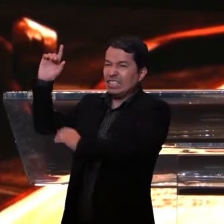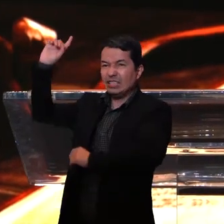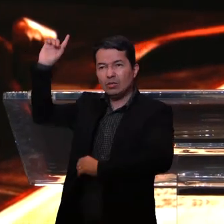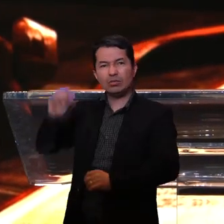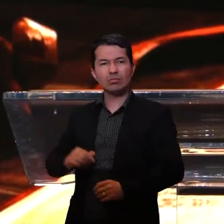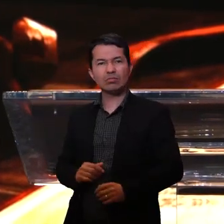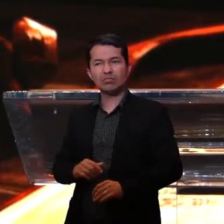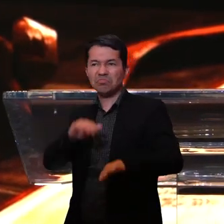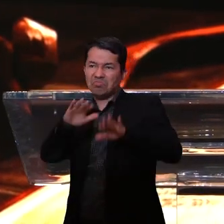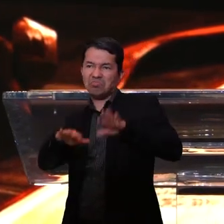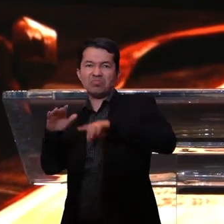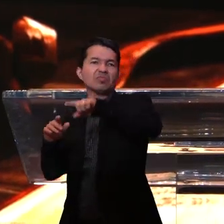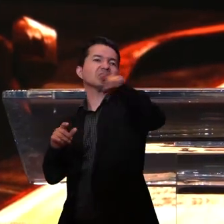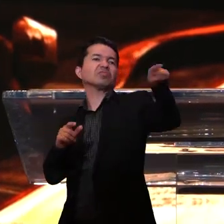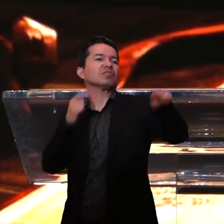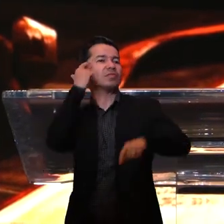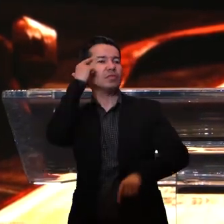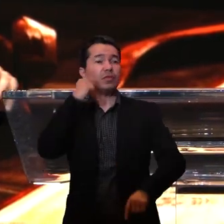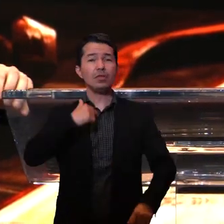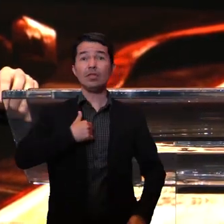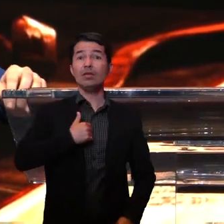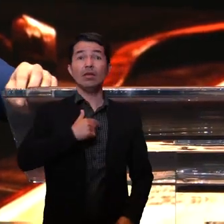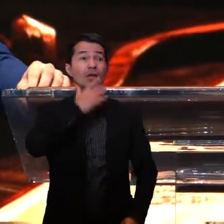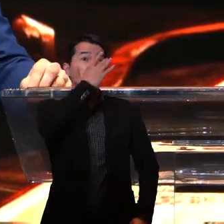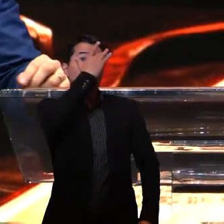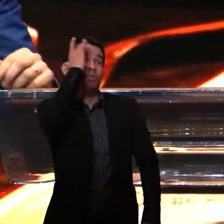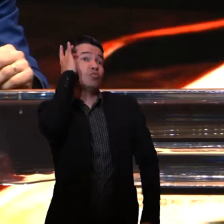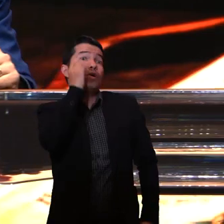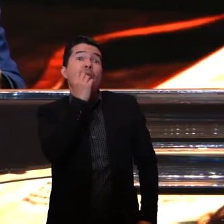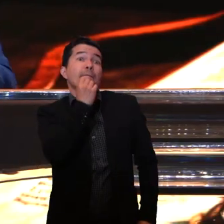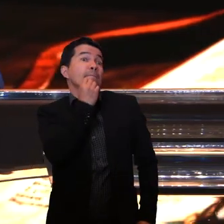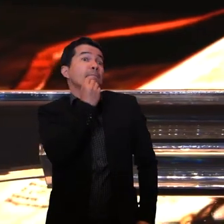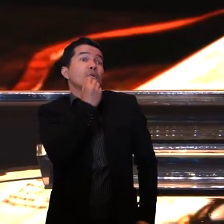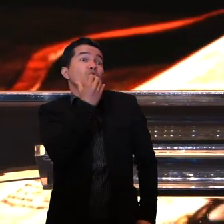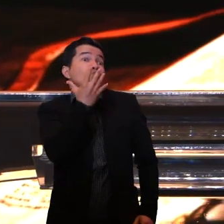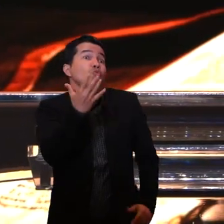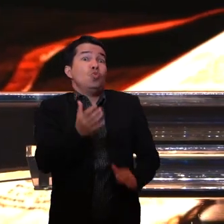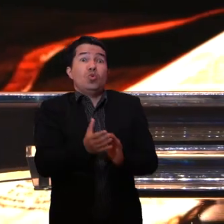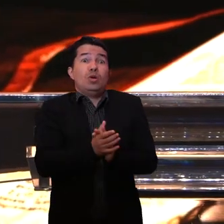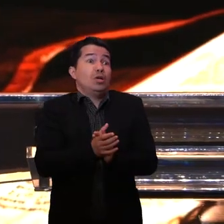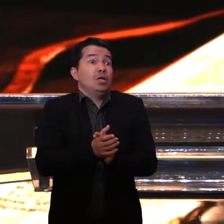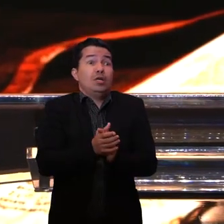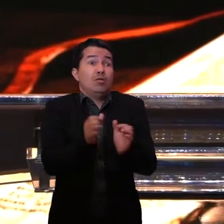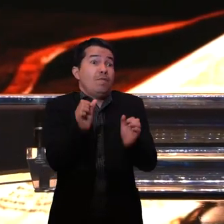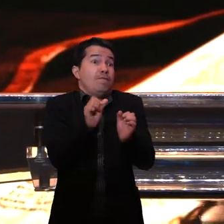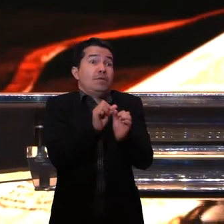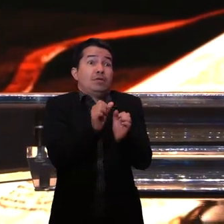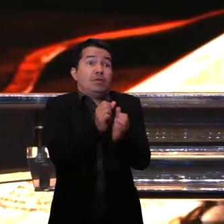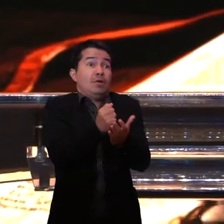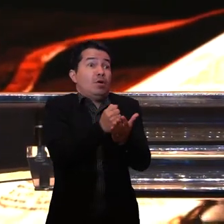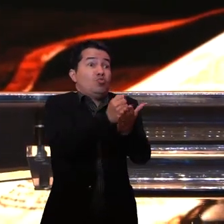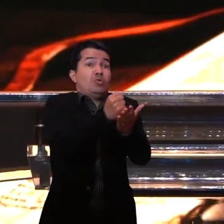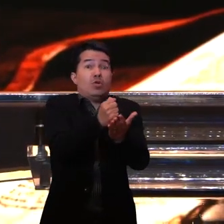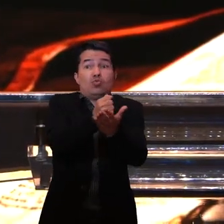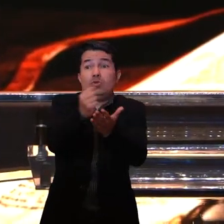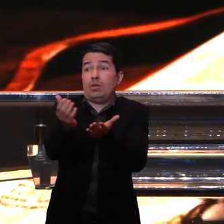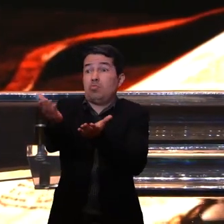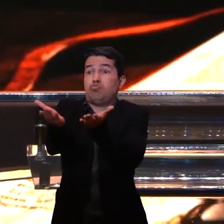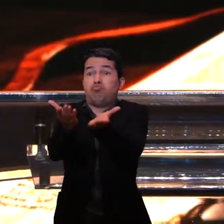céu. Por quê, pastor? Porque ninguém é bom o suficiente no padrão de Deus.